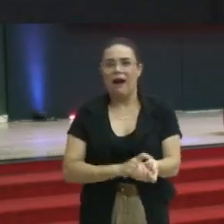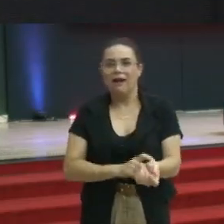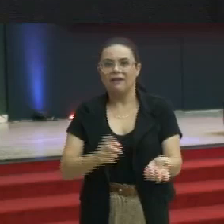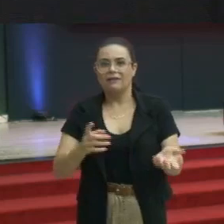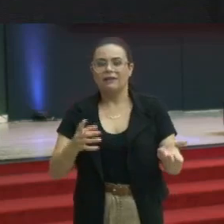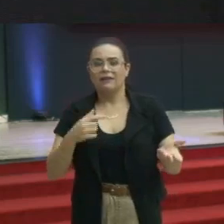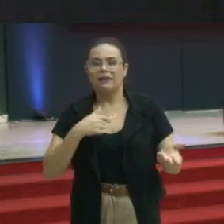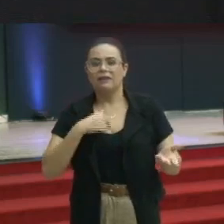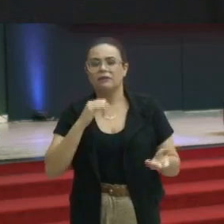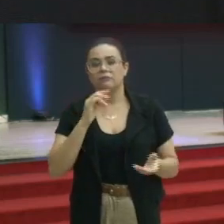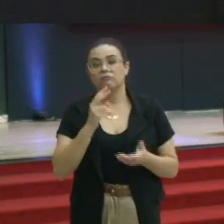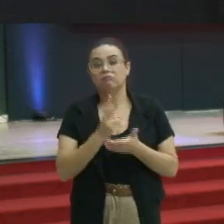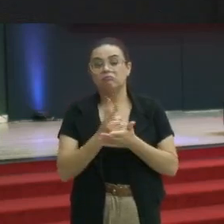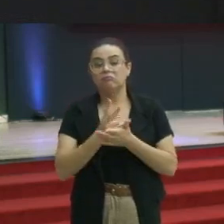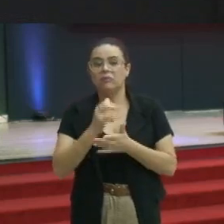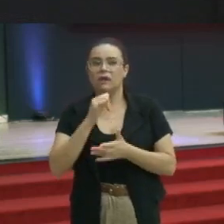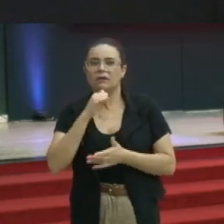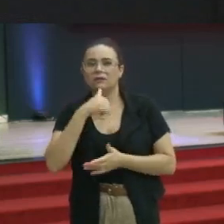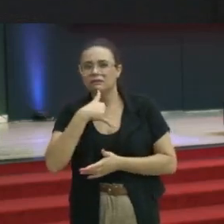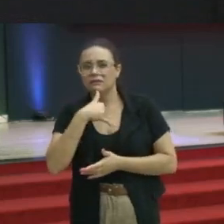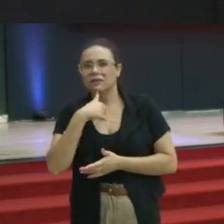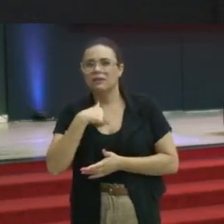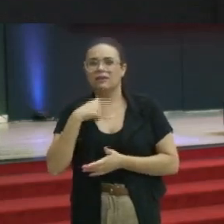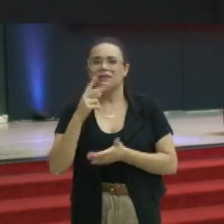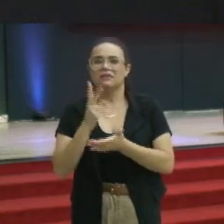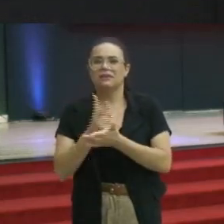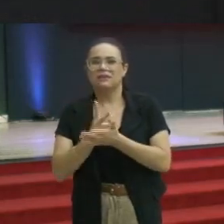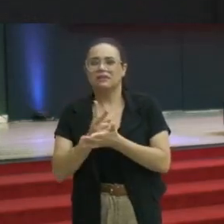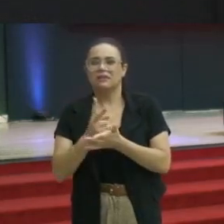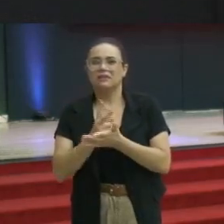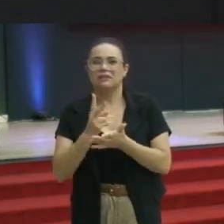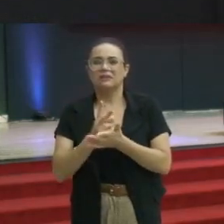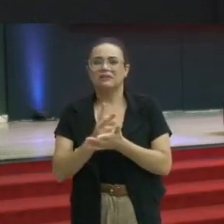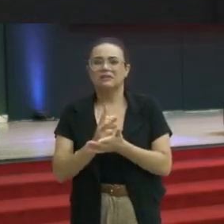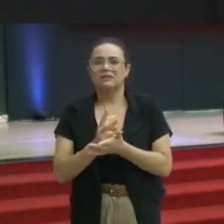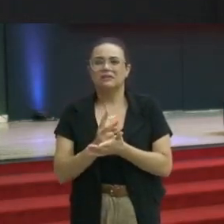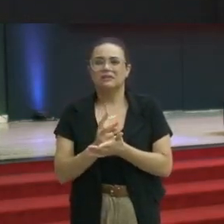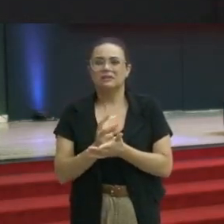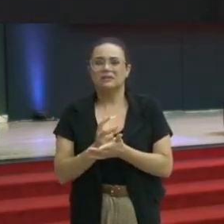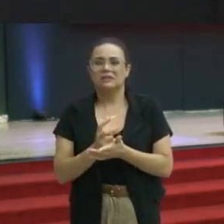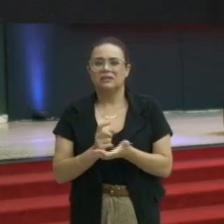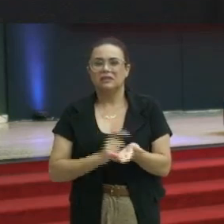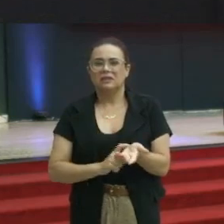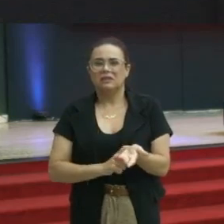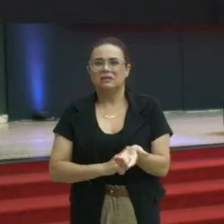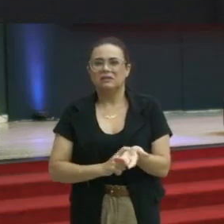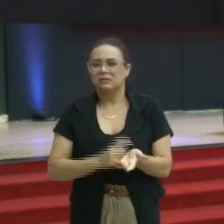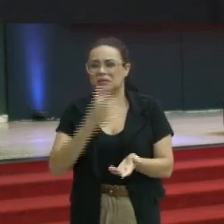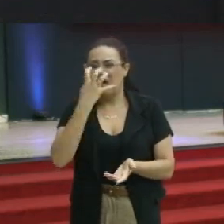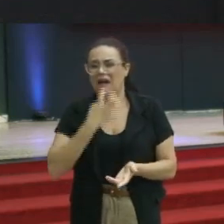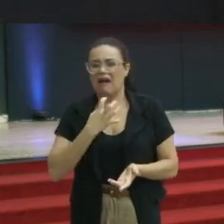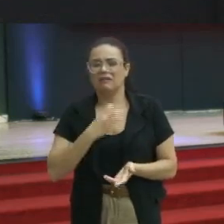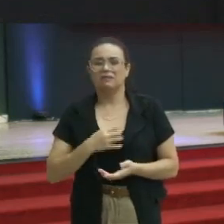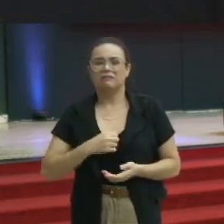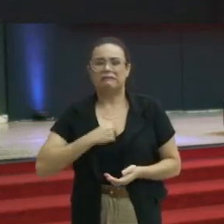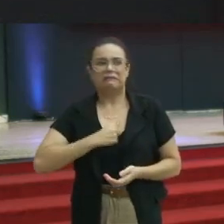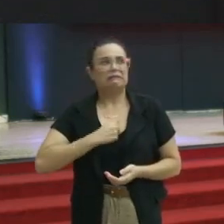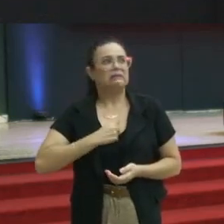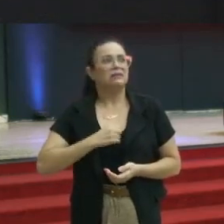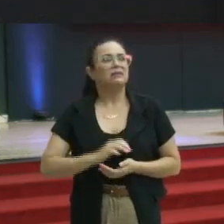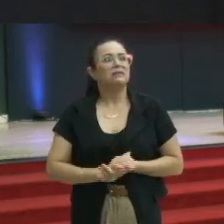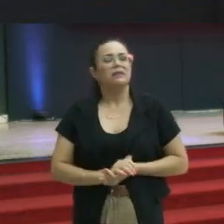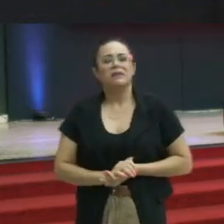sempre deprimido. Eu estou sempre zangado, zangada. É como eu já disse aqui, tem pessoas que quando